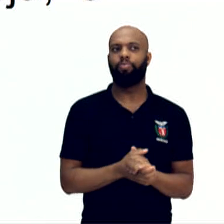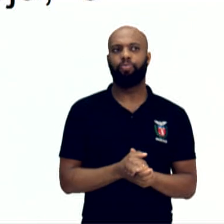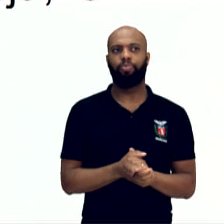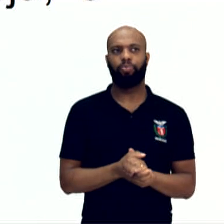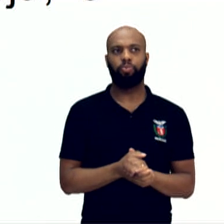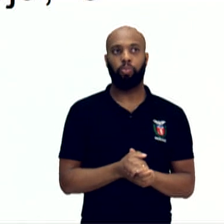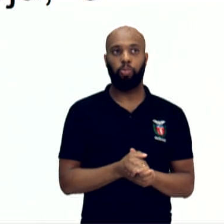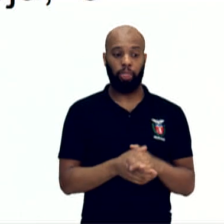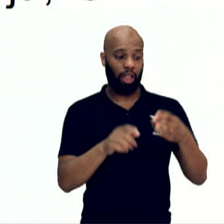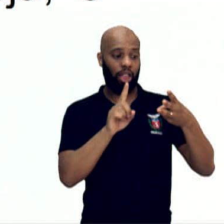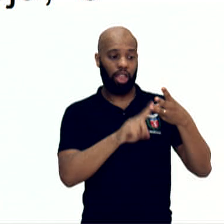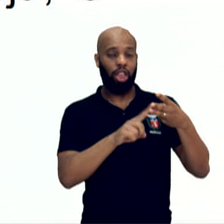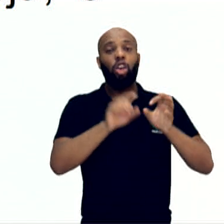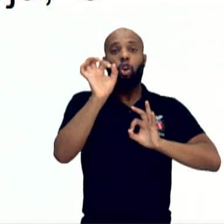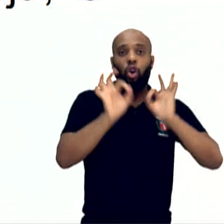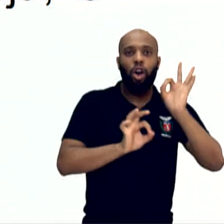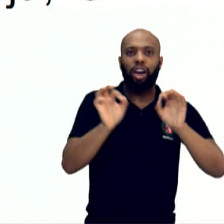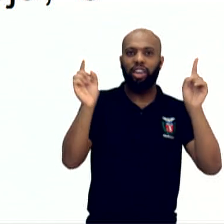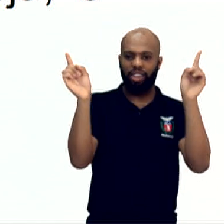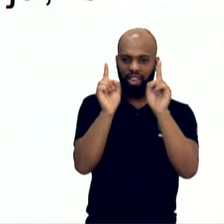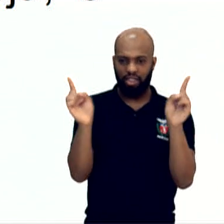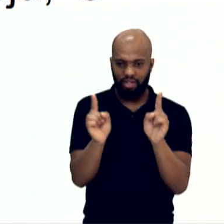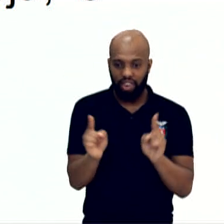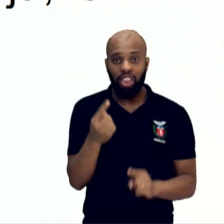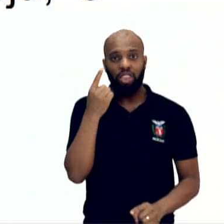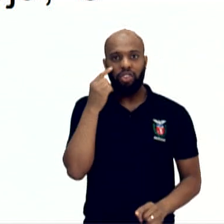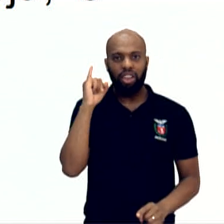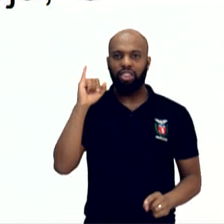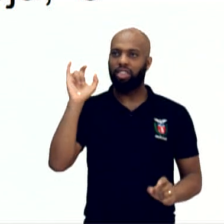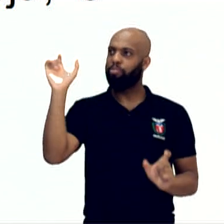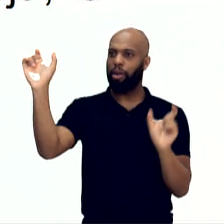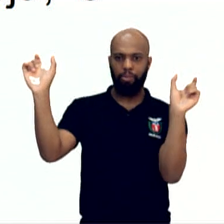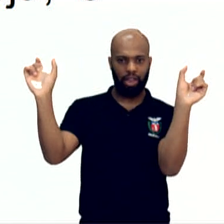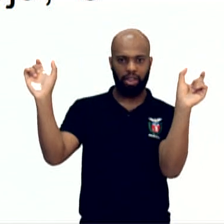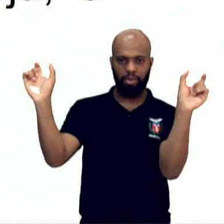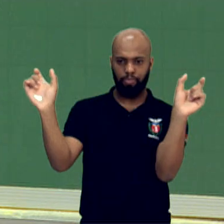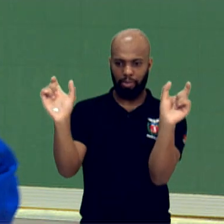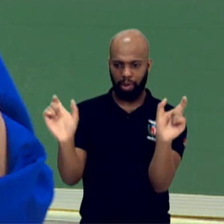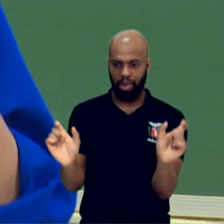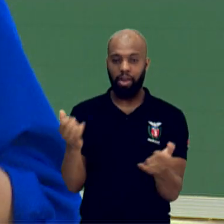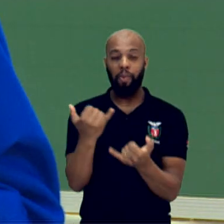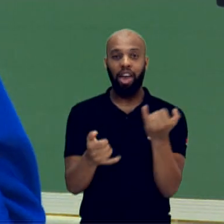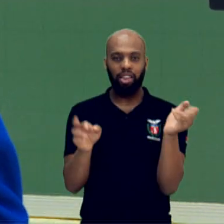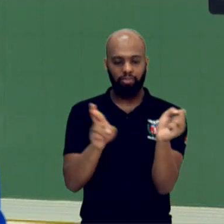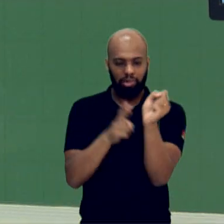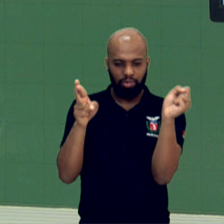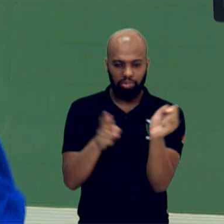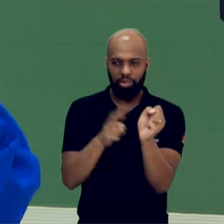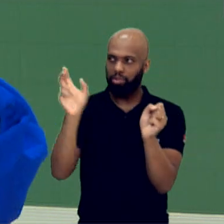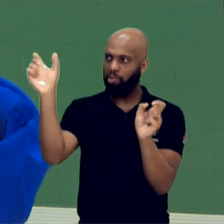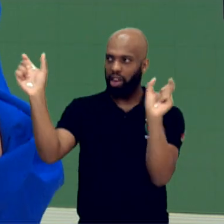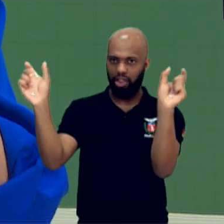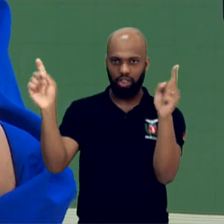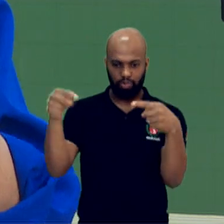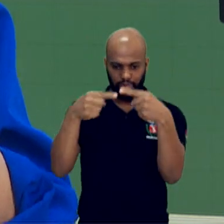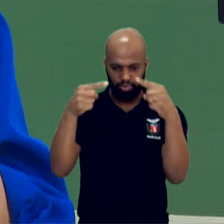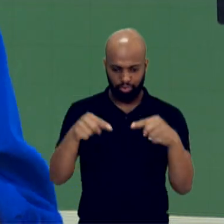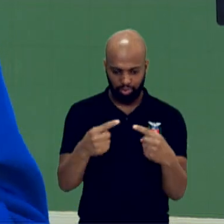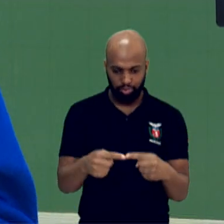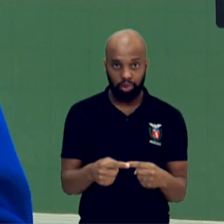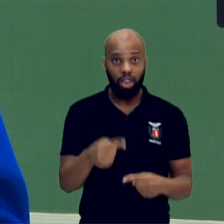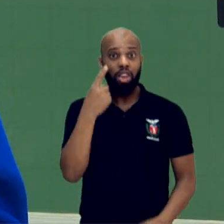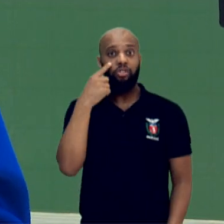Organize os versos e verifique se eles produzem o efeito que deseja, o ritmo certo do poema. Depois que você escrever, vai ver se